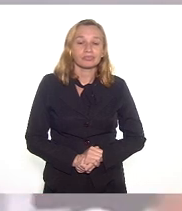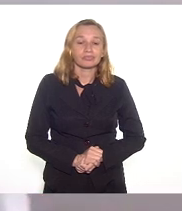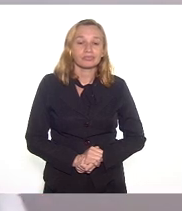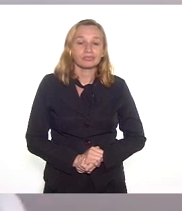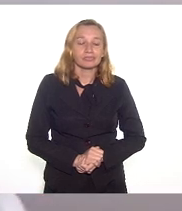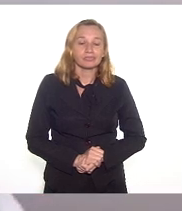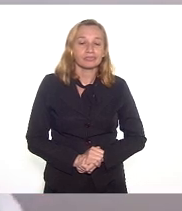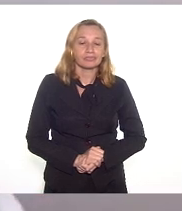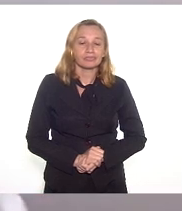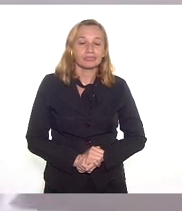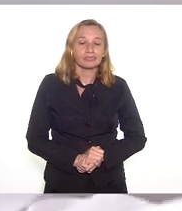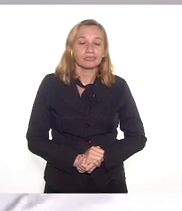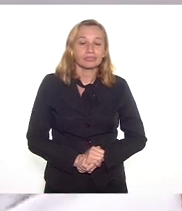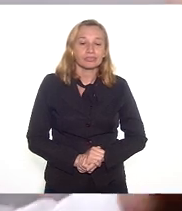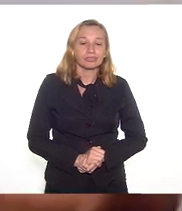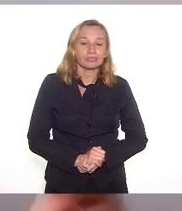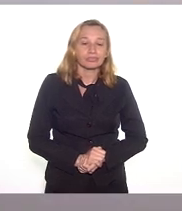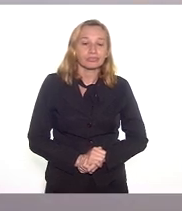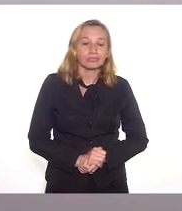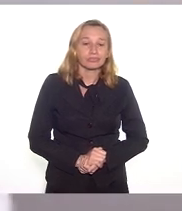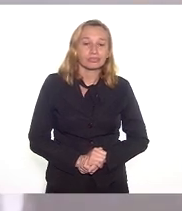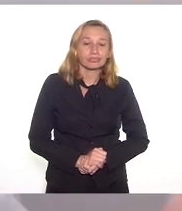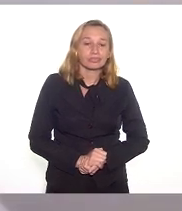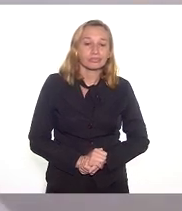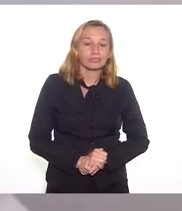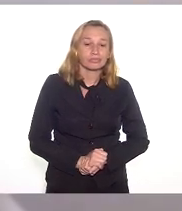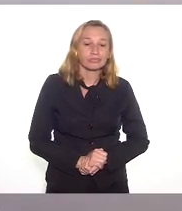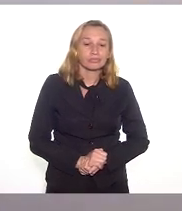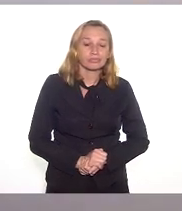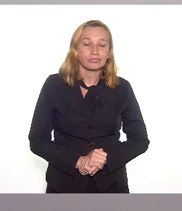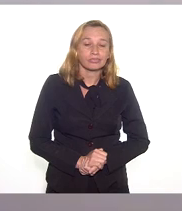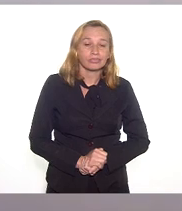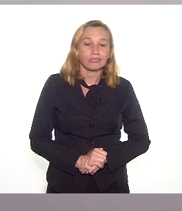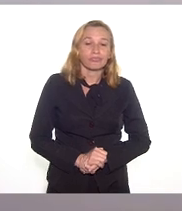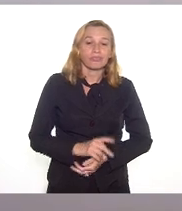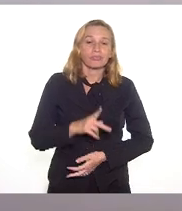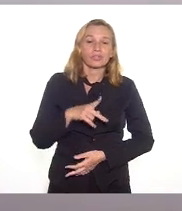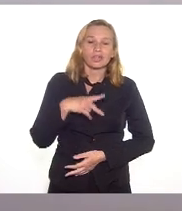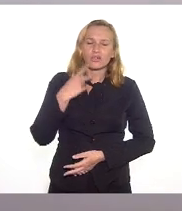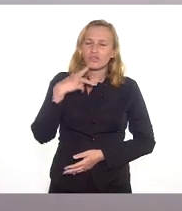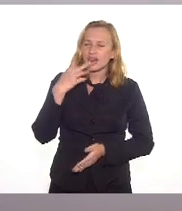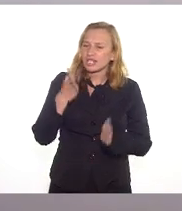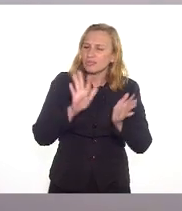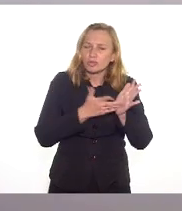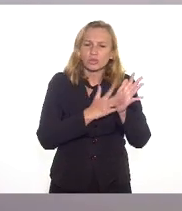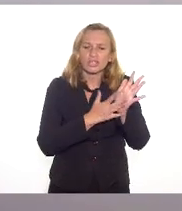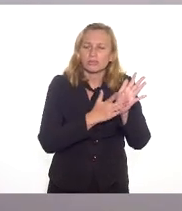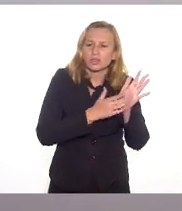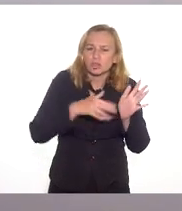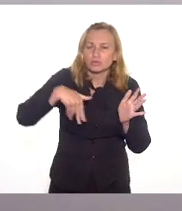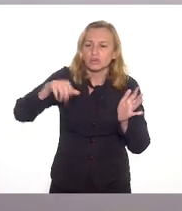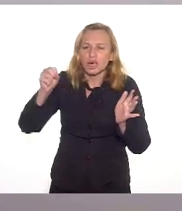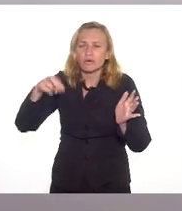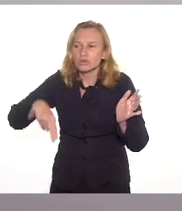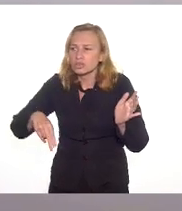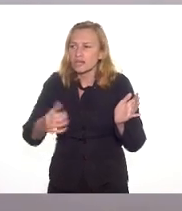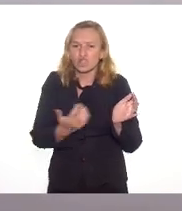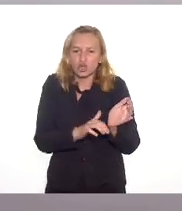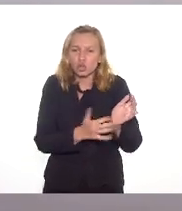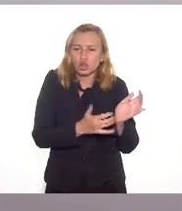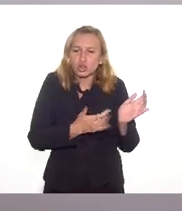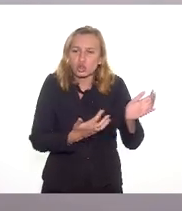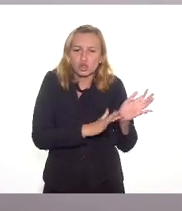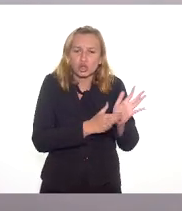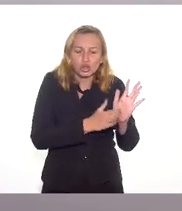na contramão daquilo que é dito por um samba do Nelson Cavaquinho, que